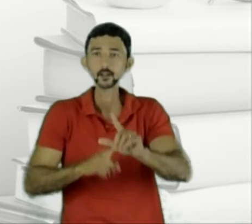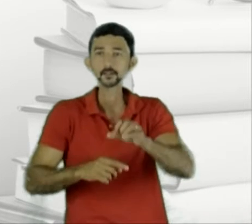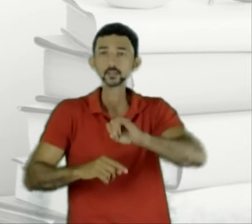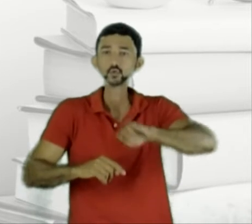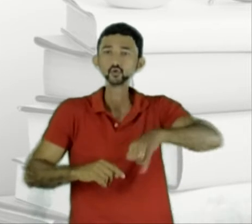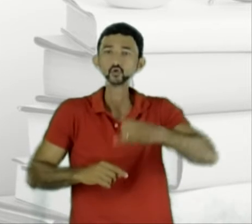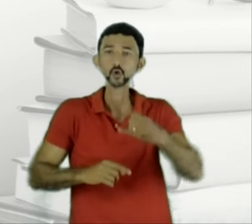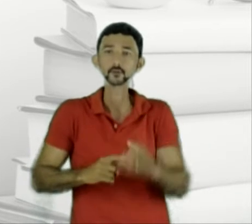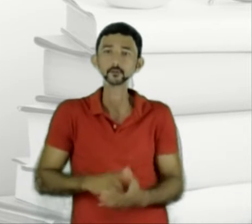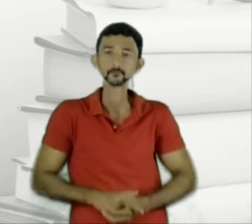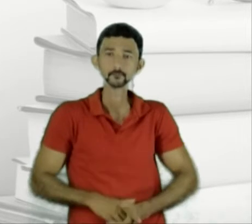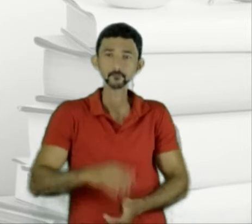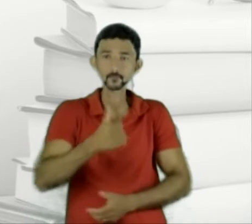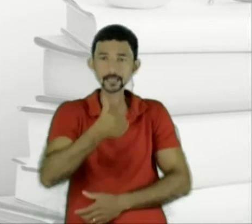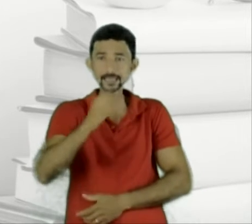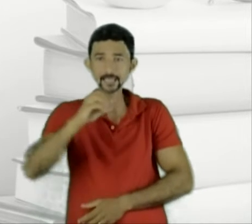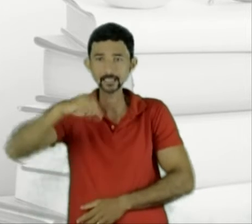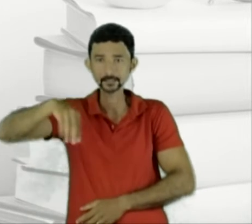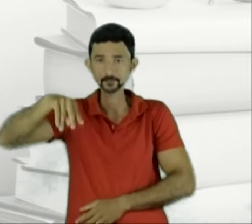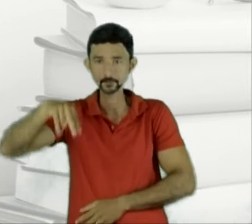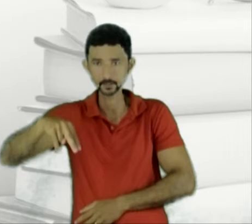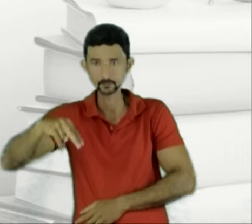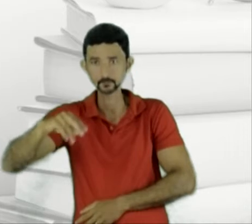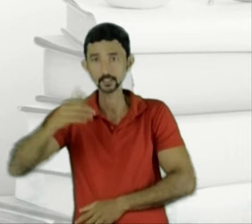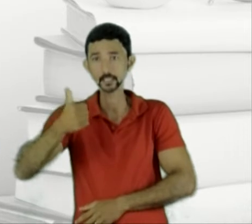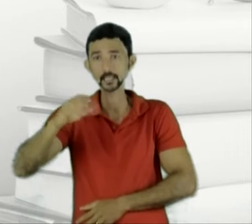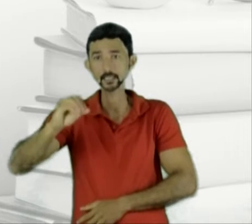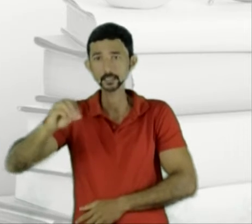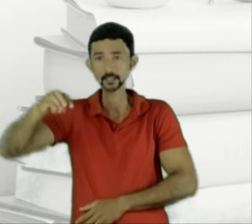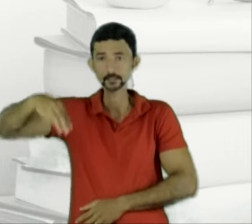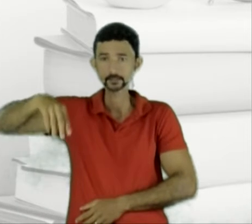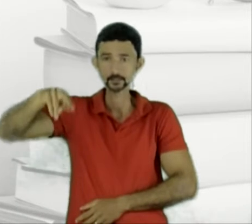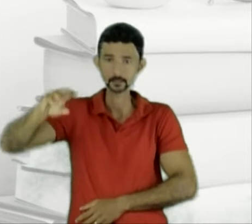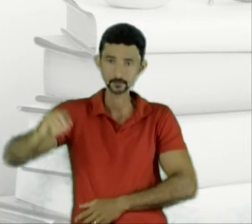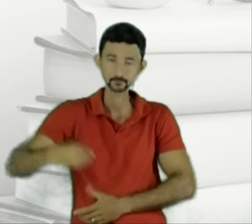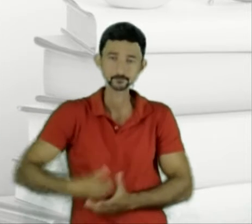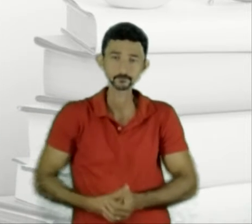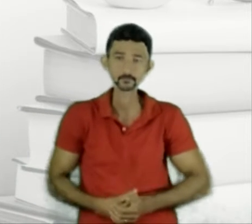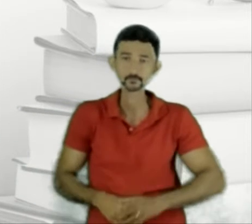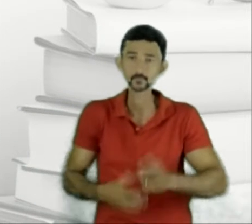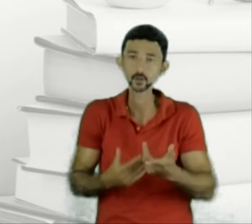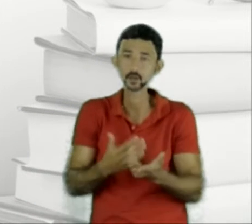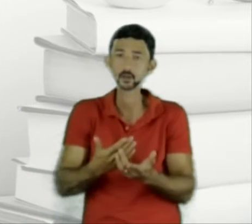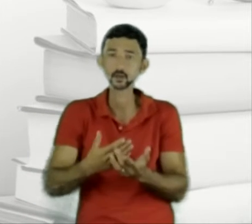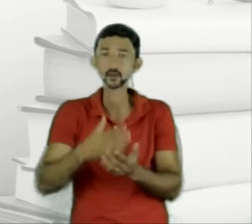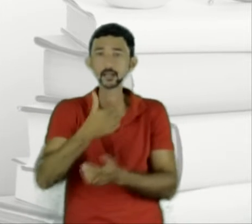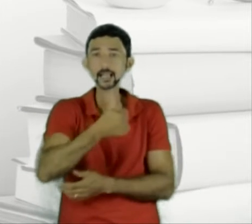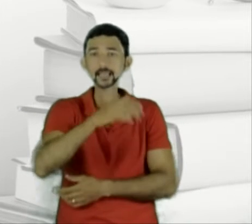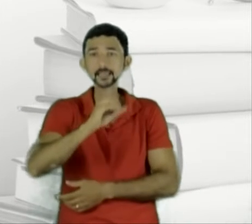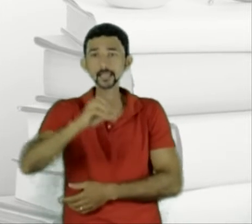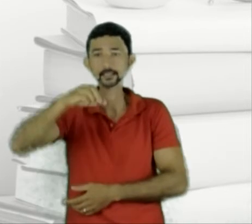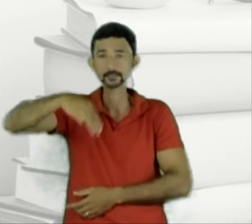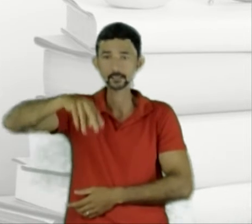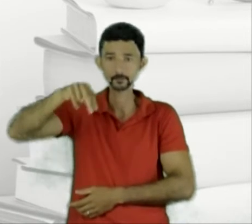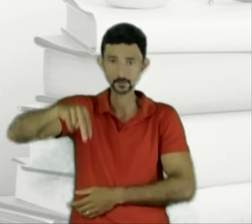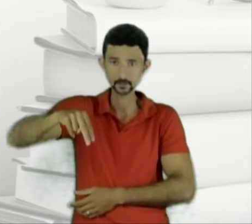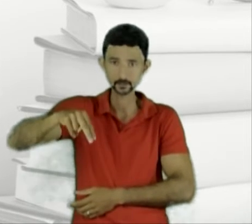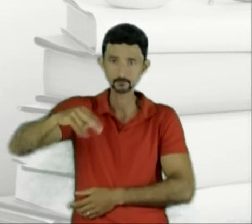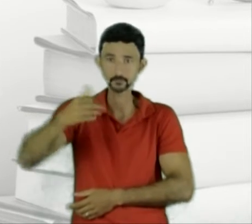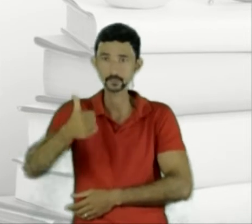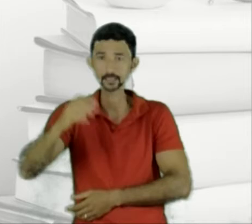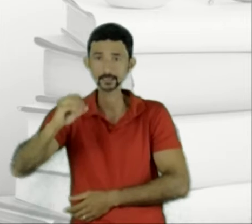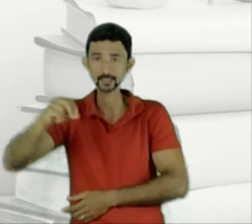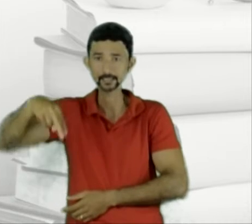J, 10mn e 10nm. Como estão trocadas as letras, a ordem dos fatores não altera o